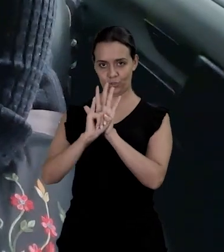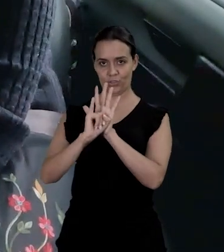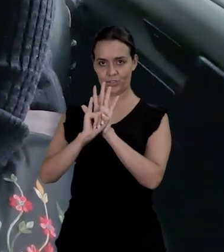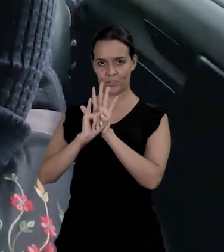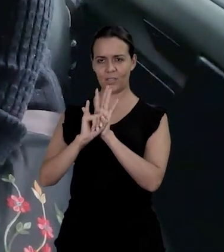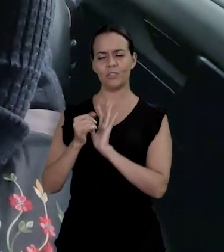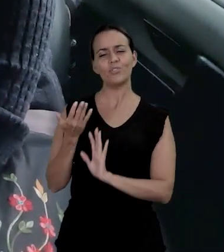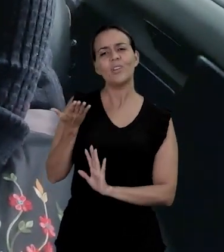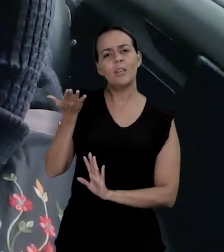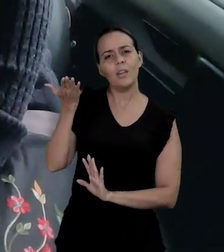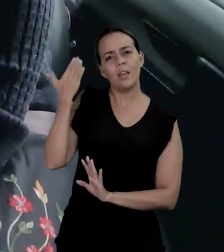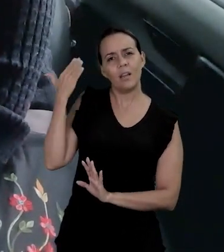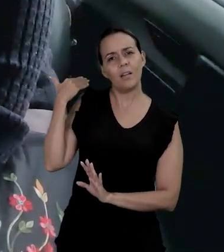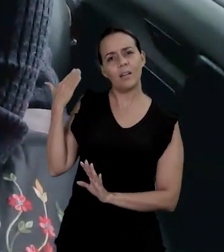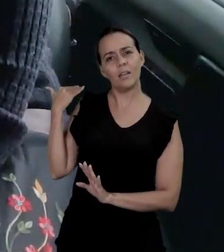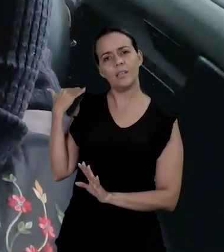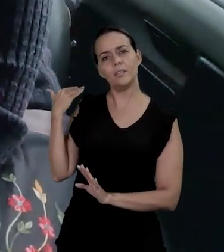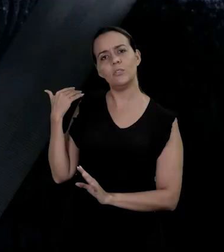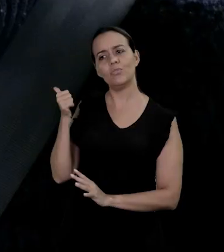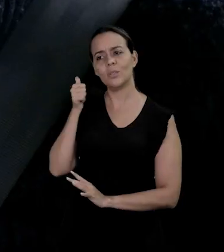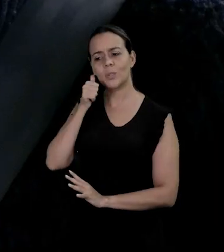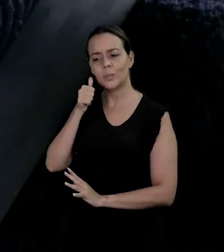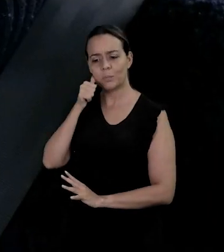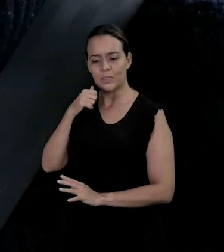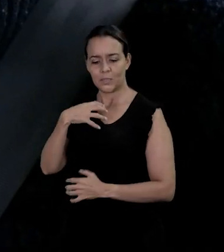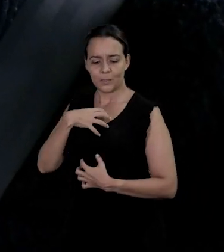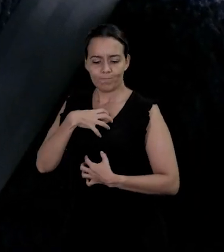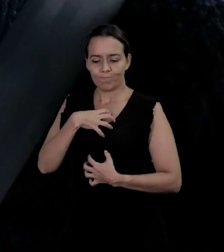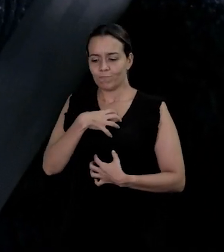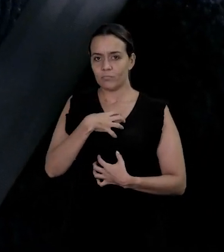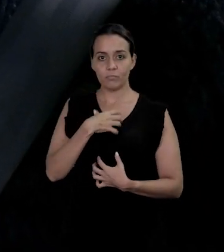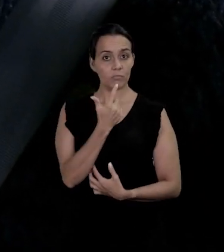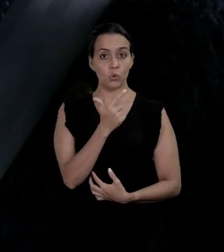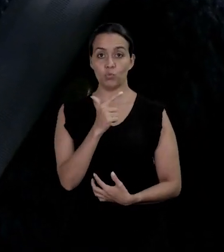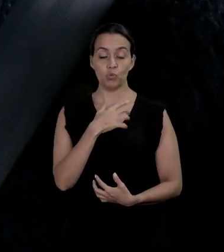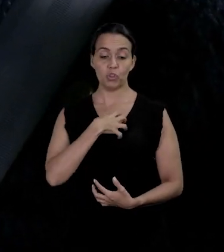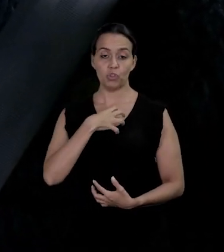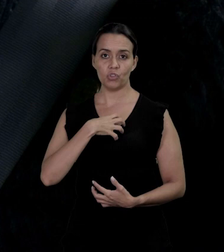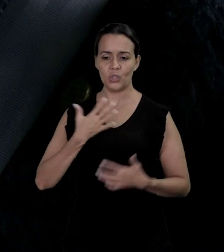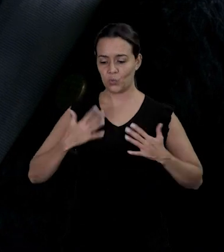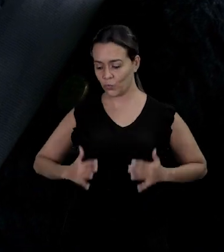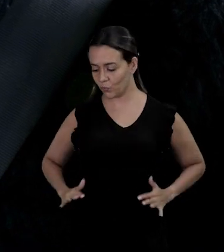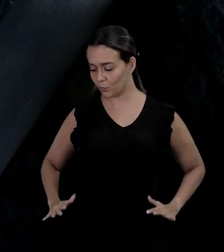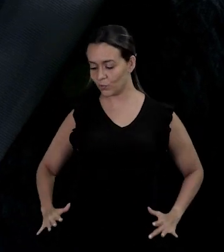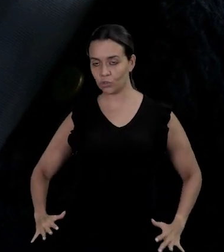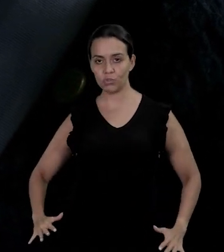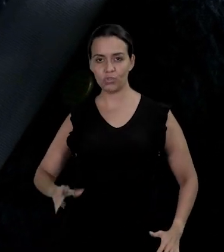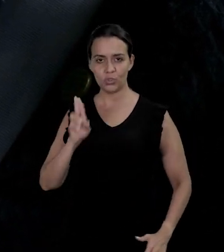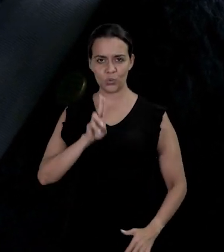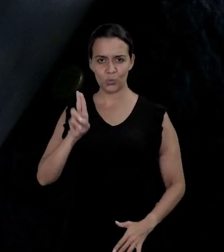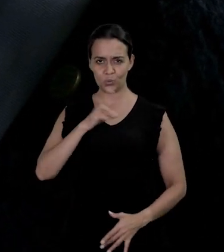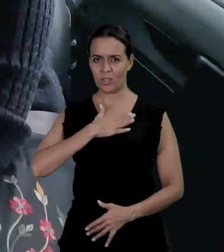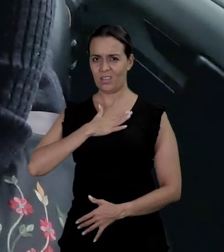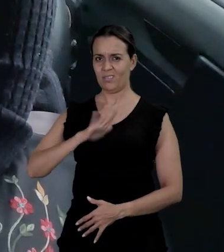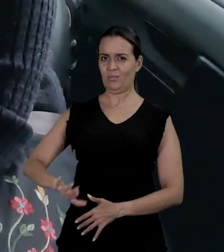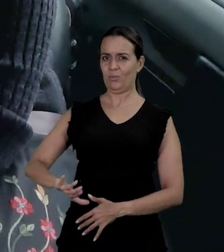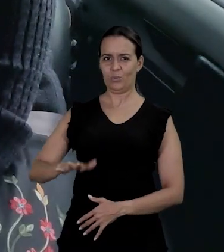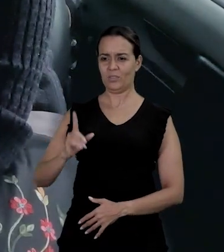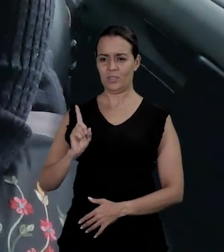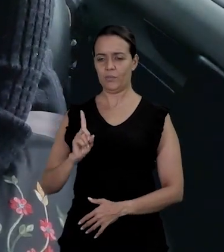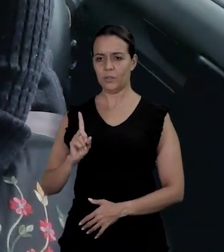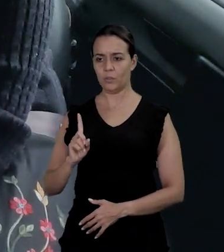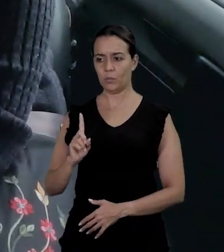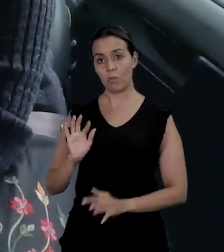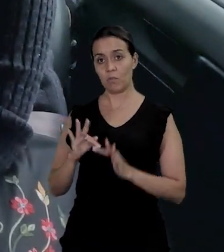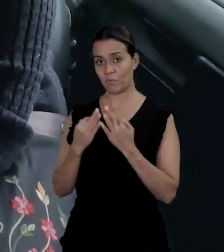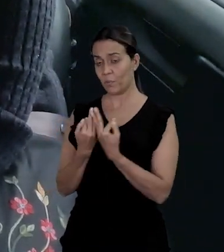identifica agora como um garoto trans. Nunca performou muito a feminilidade, sempre foi um problema para ele. Ter que